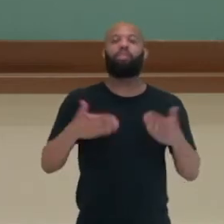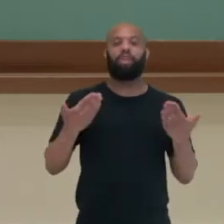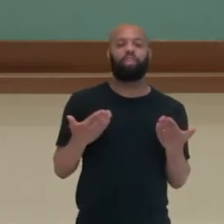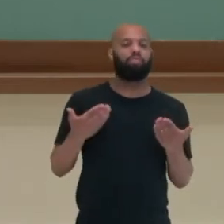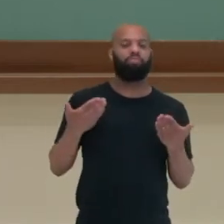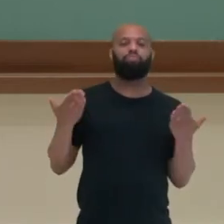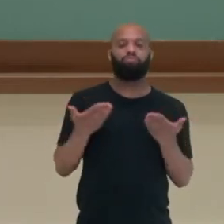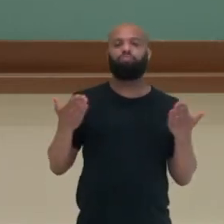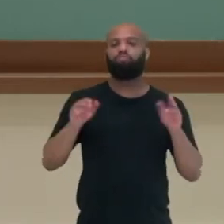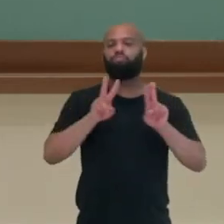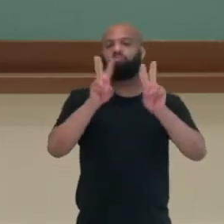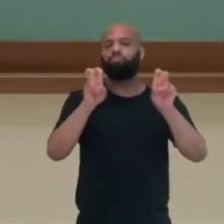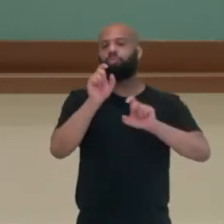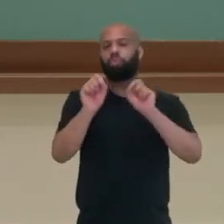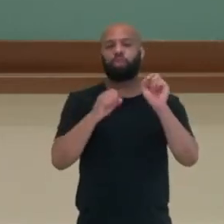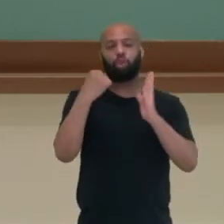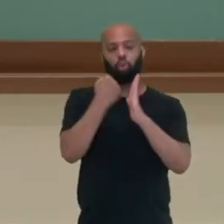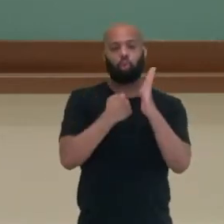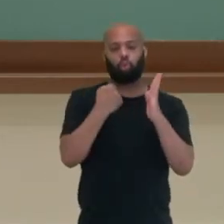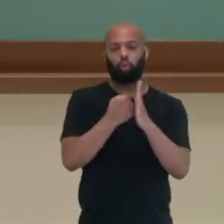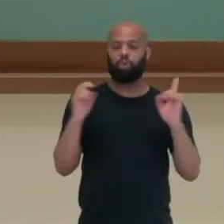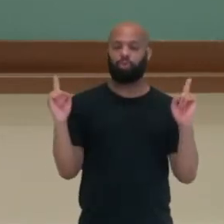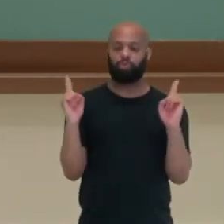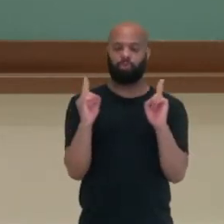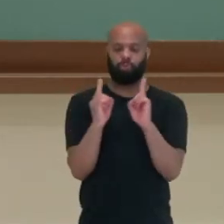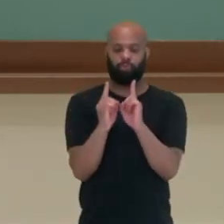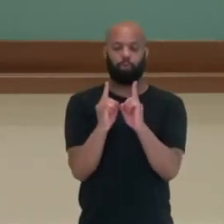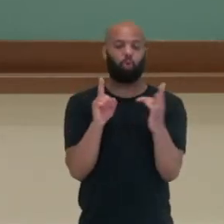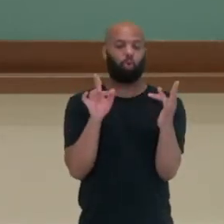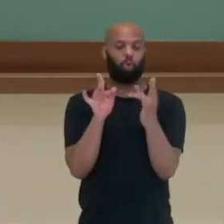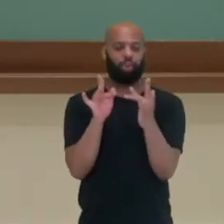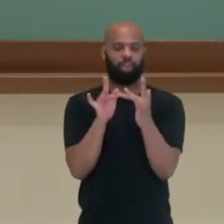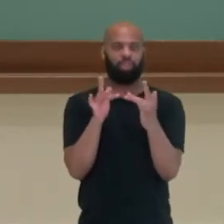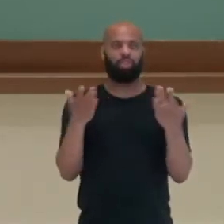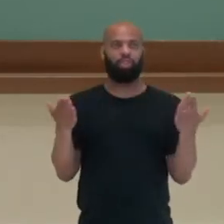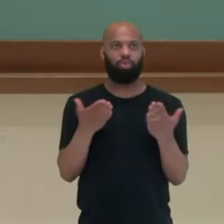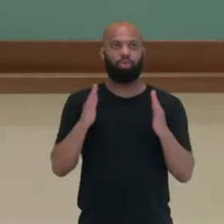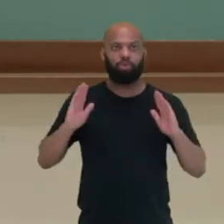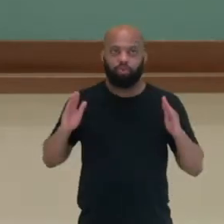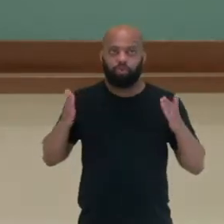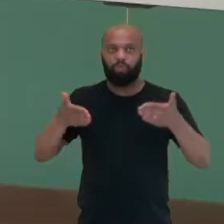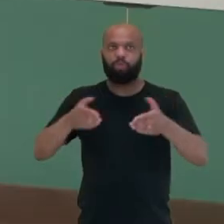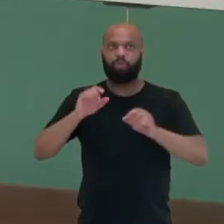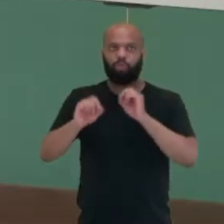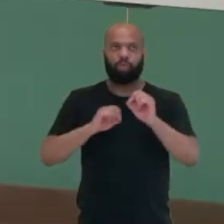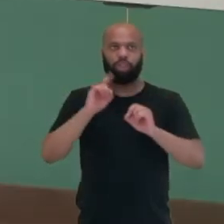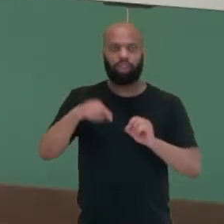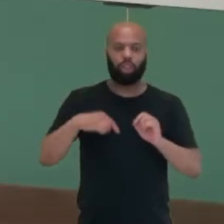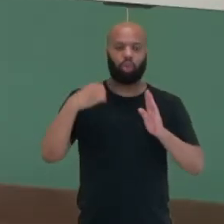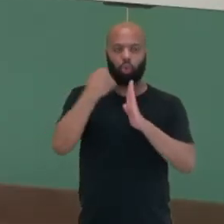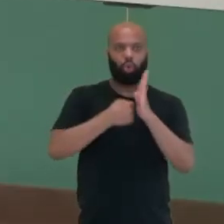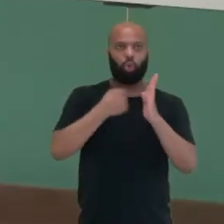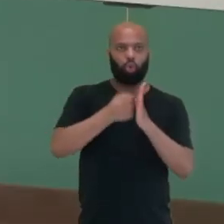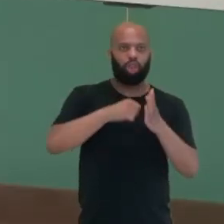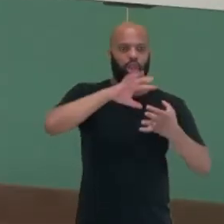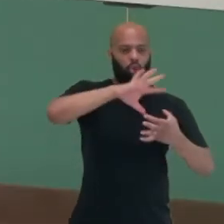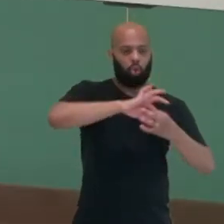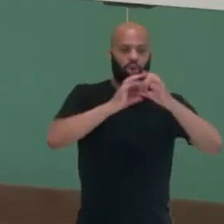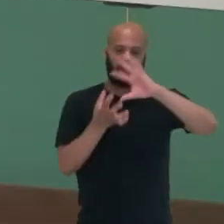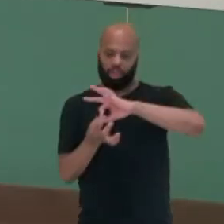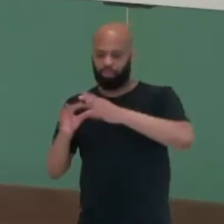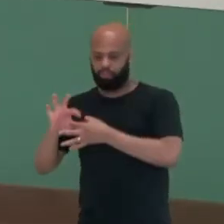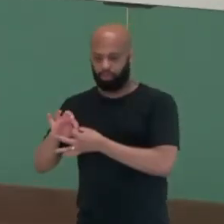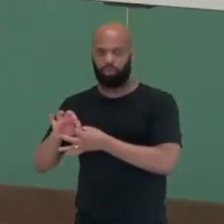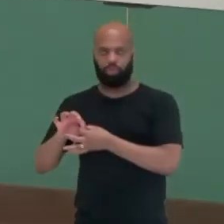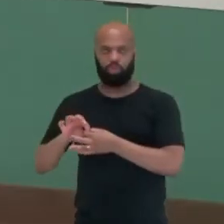para falar sobre as lutas com aproximação, em específico, a luta olímpica. Olha que